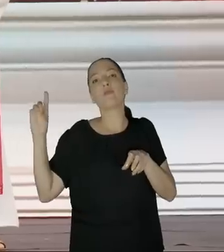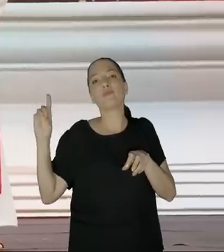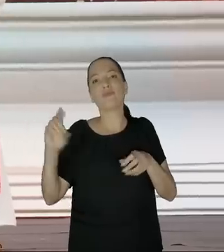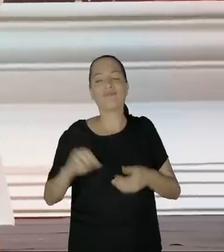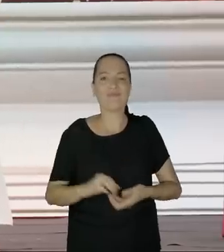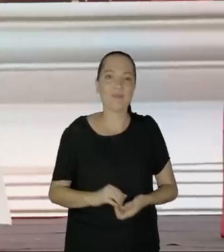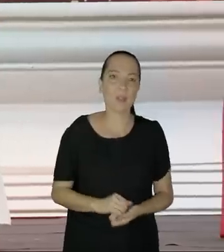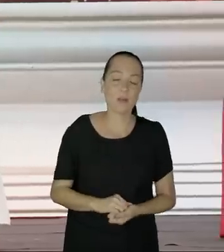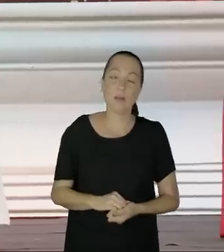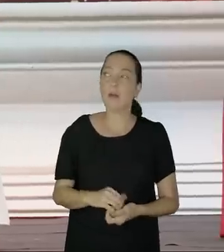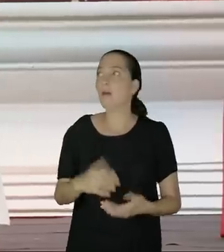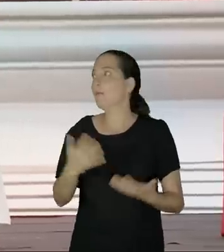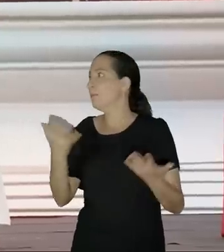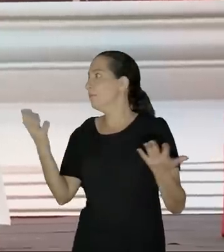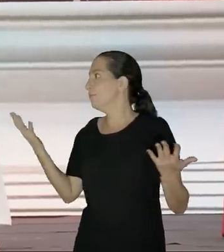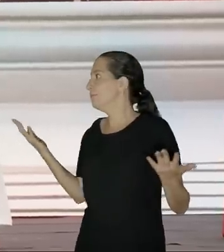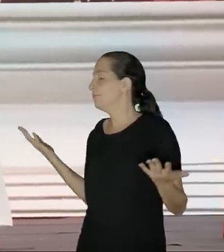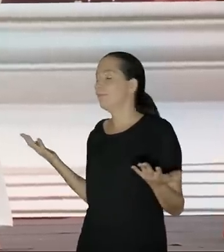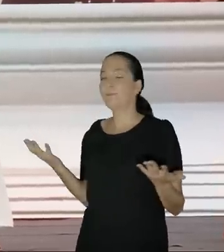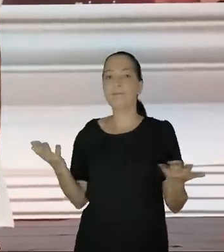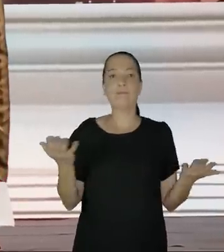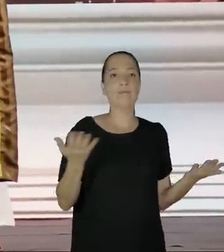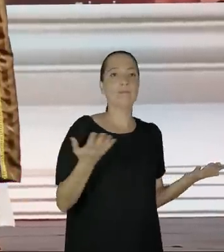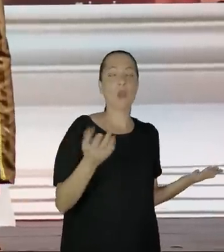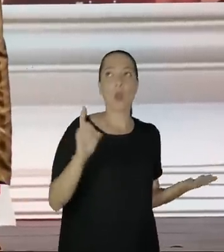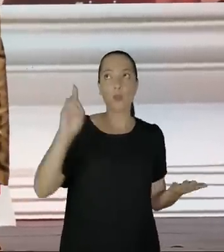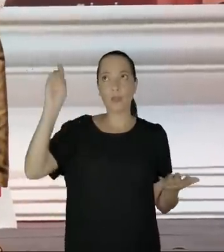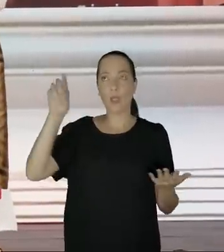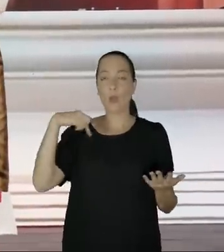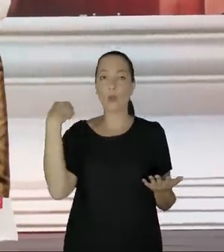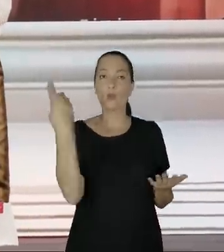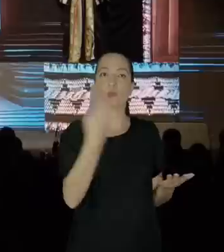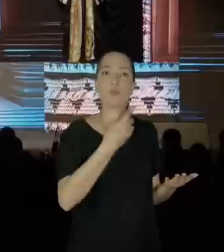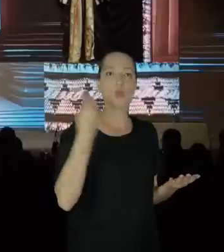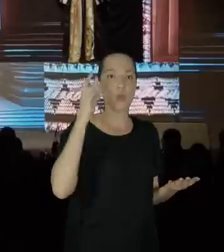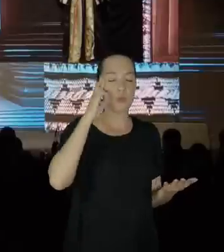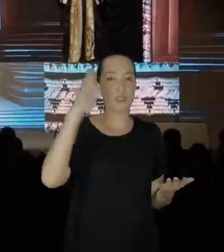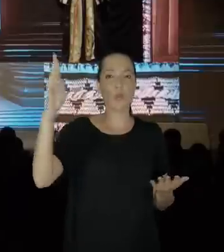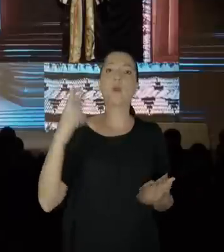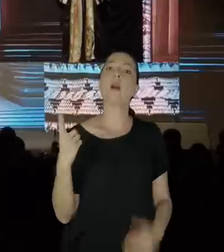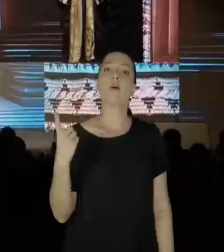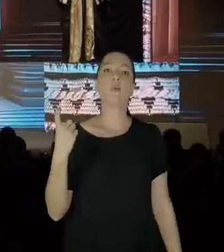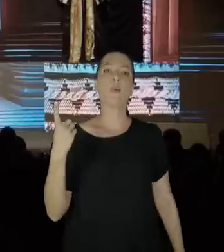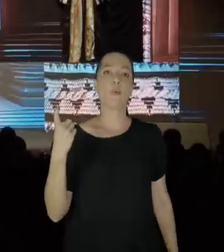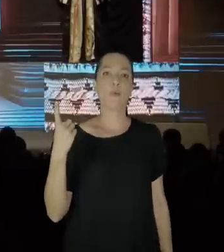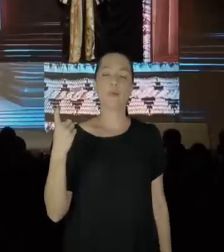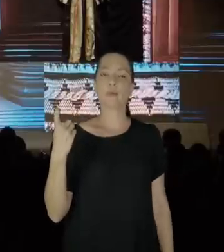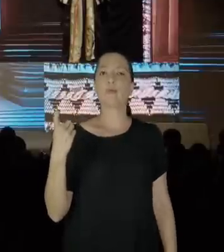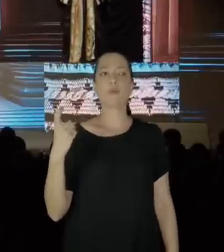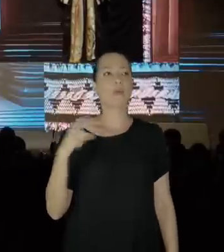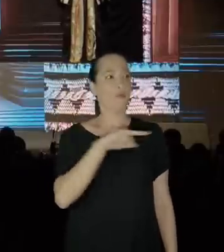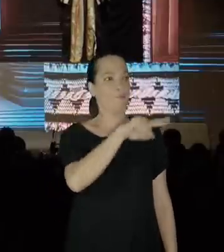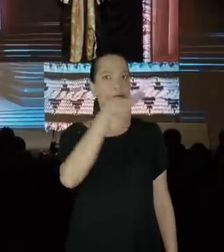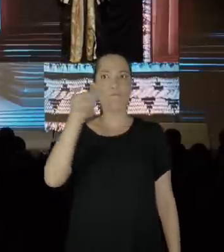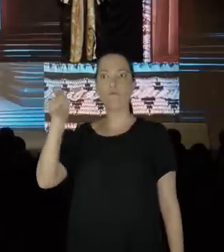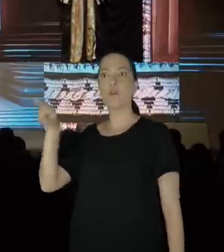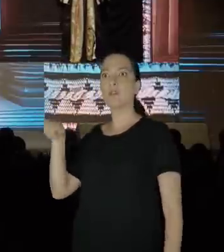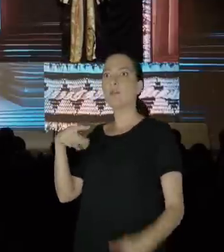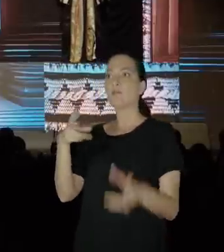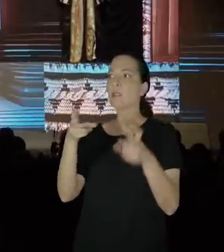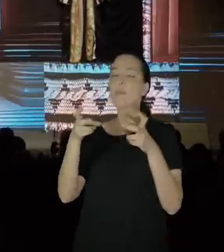Ouçam, ó Israel: o Deus nosso Senhor é um Deus único. Todos ouviram